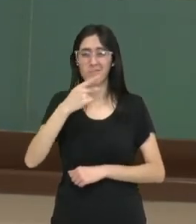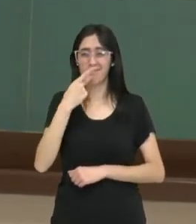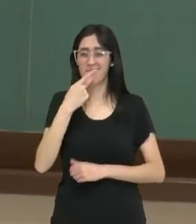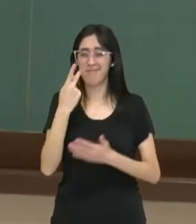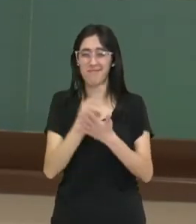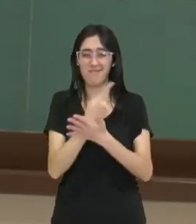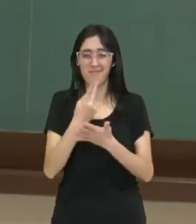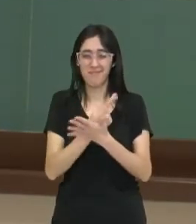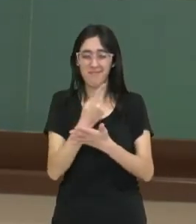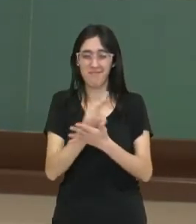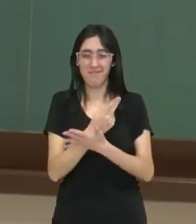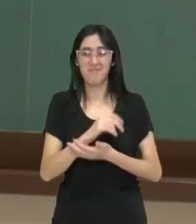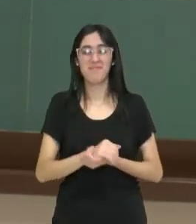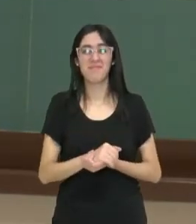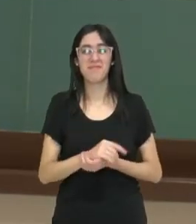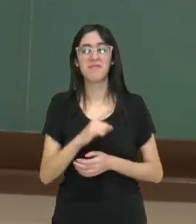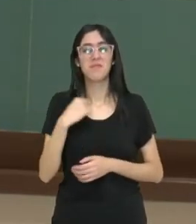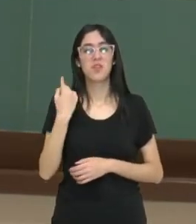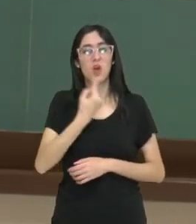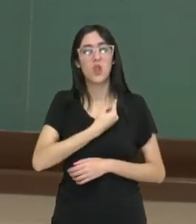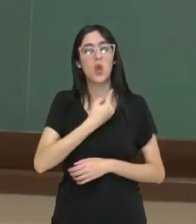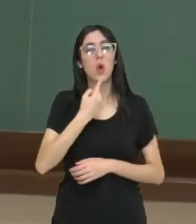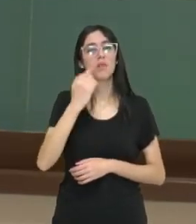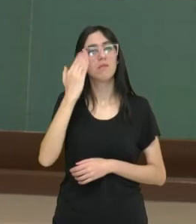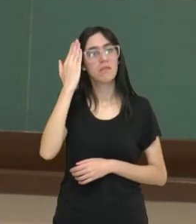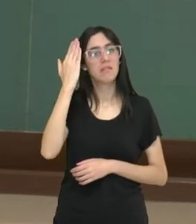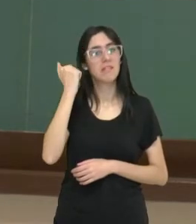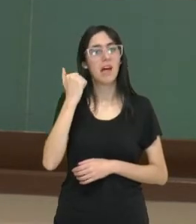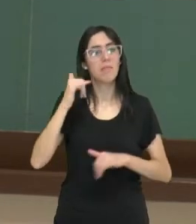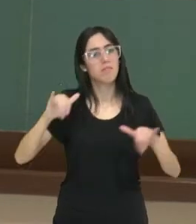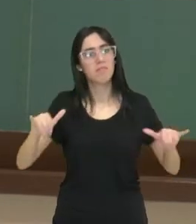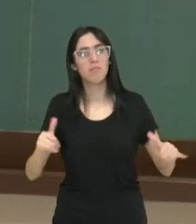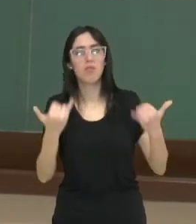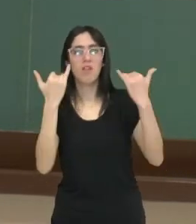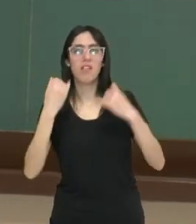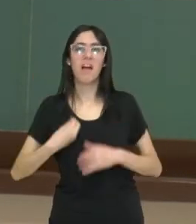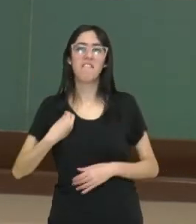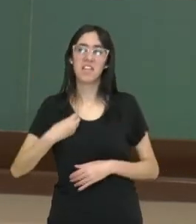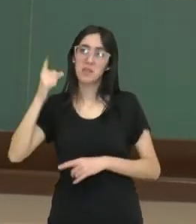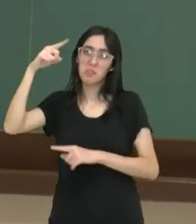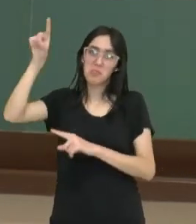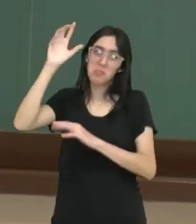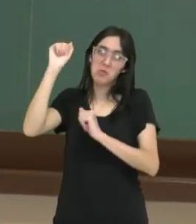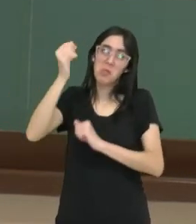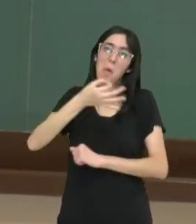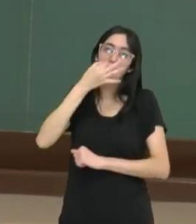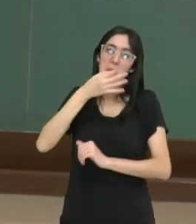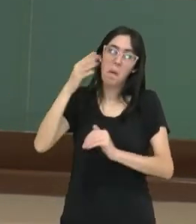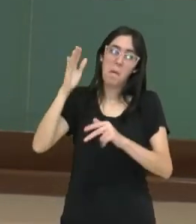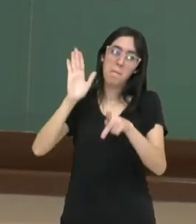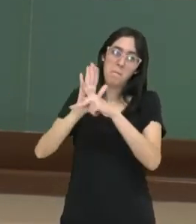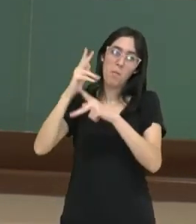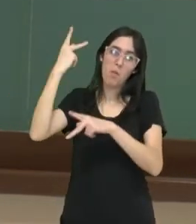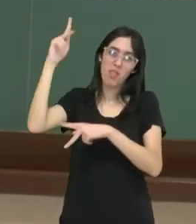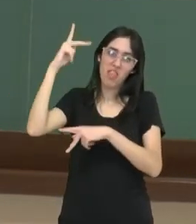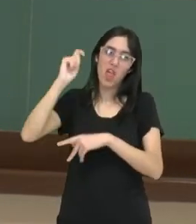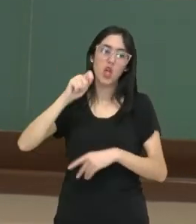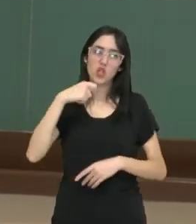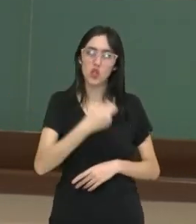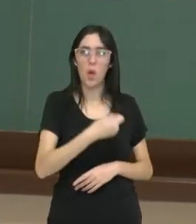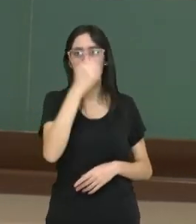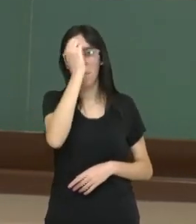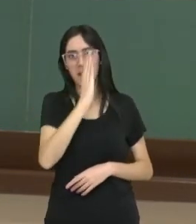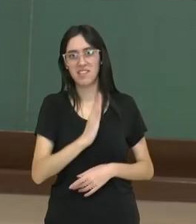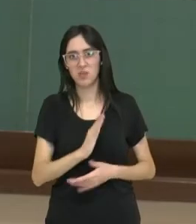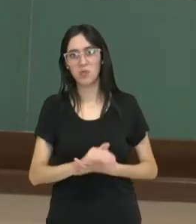majos, maleáveis e sabemos desfrutar. É isso que eles pensam, certo? De acordo aqui com este